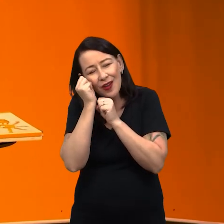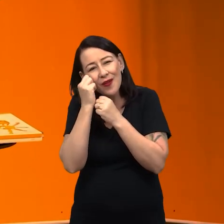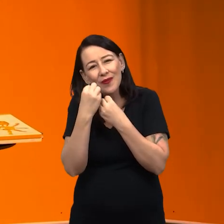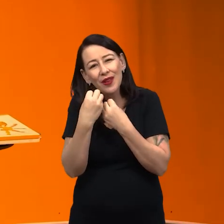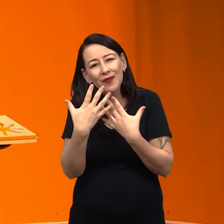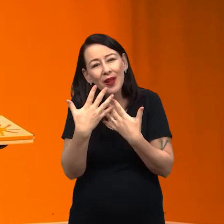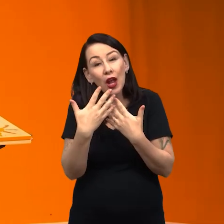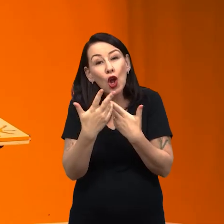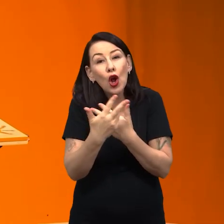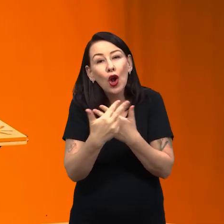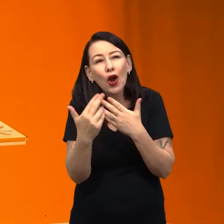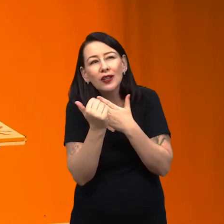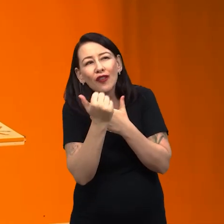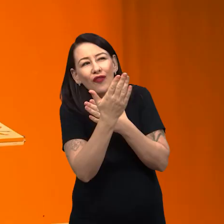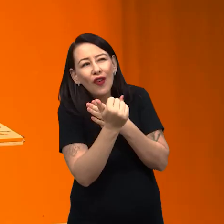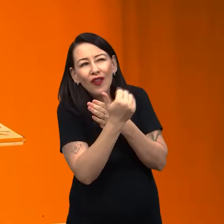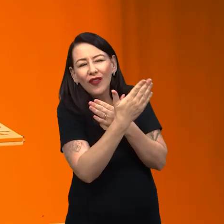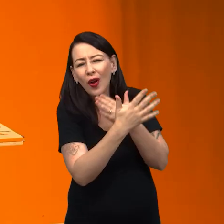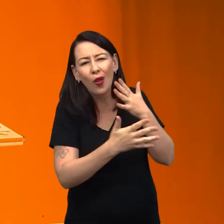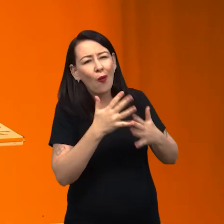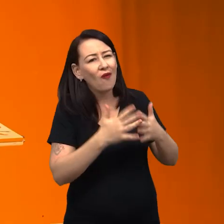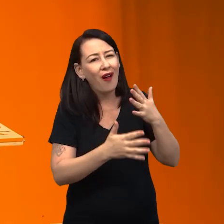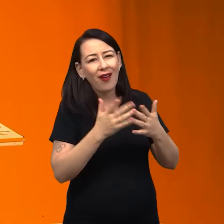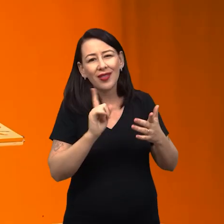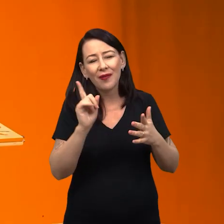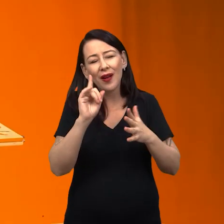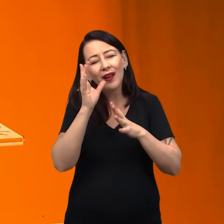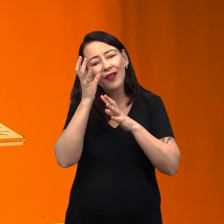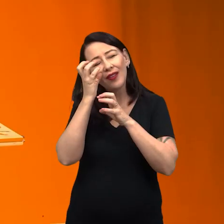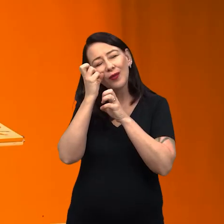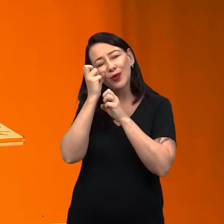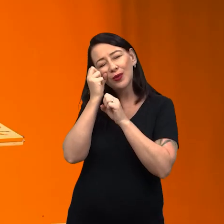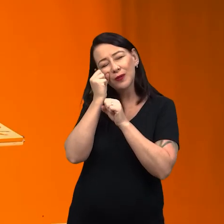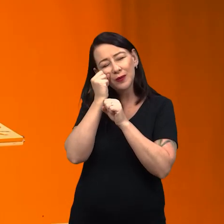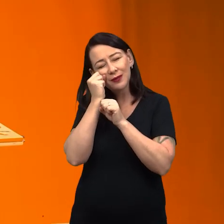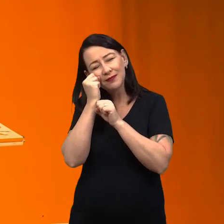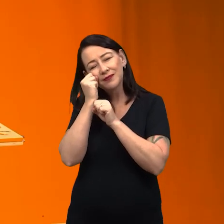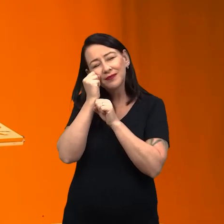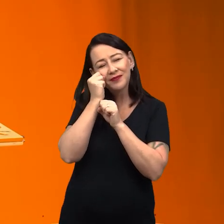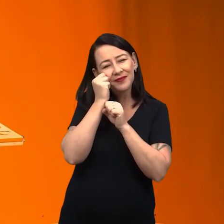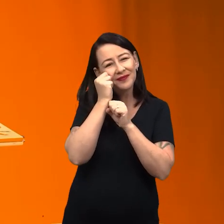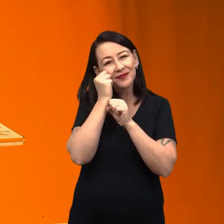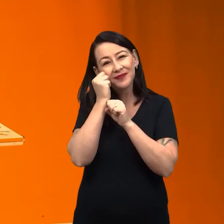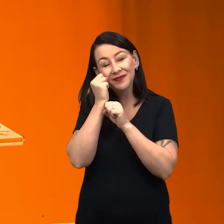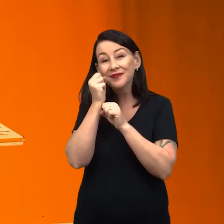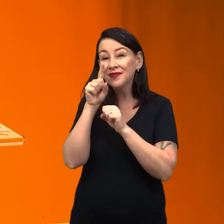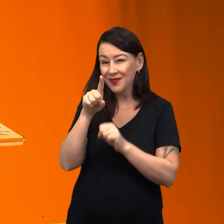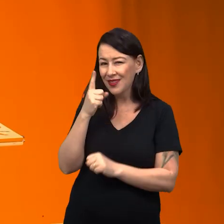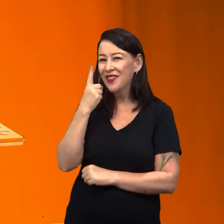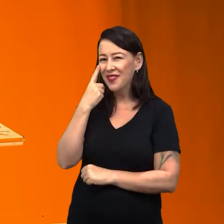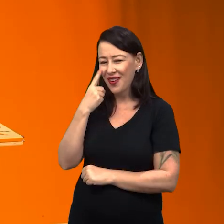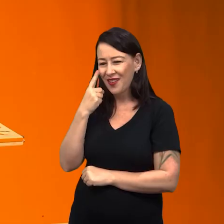nem papão há de vir, nem ninguém. Tu verás,